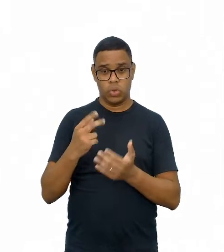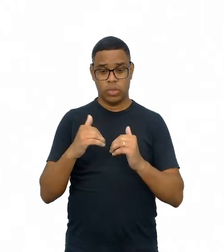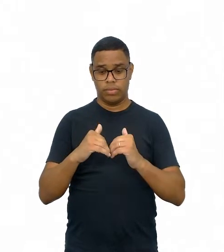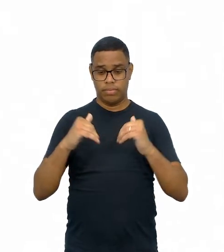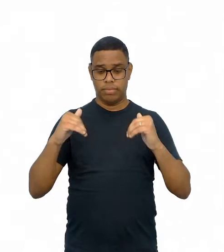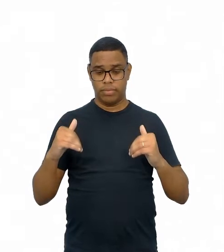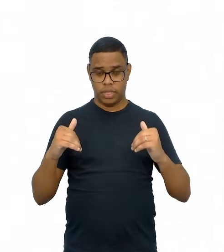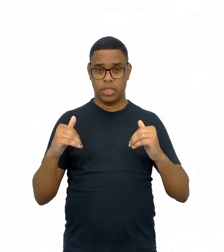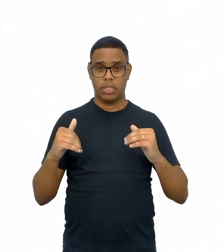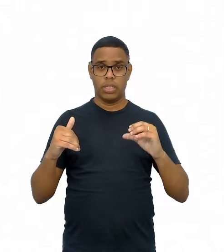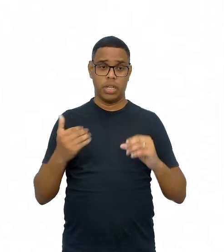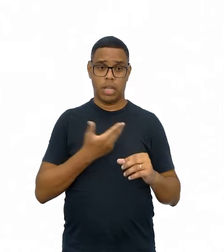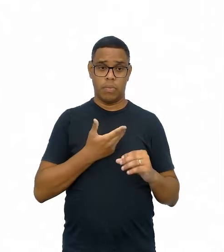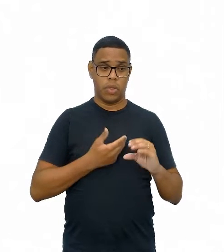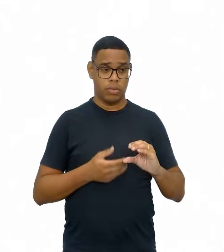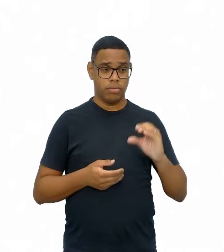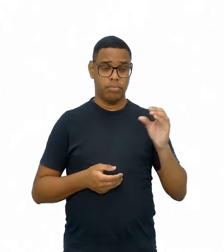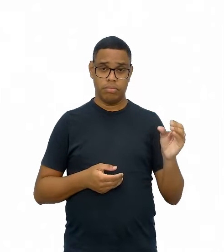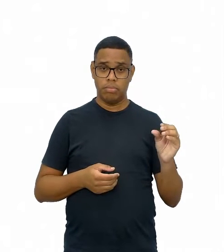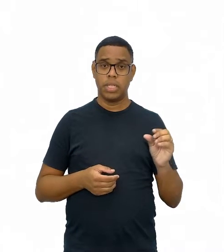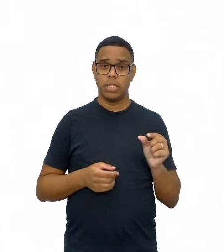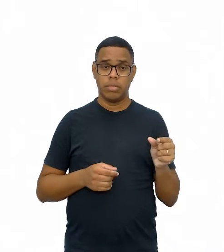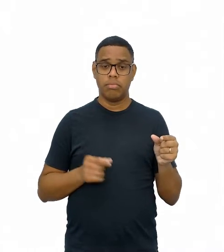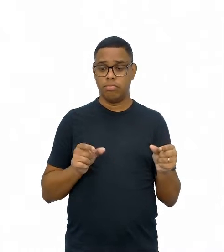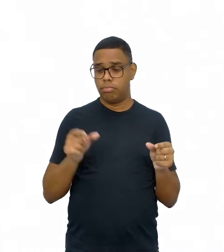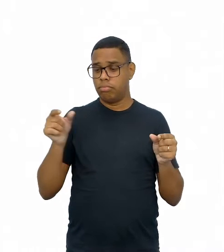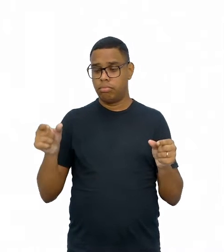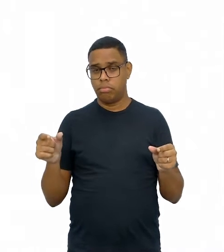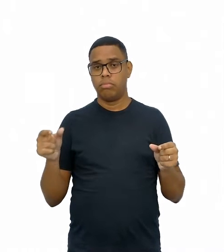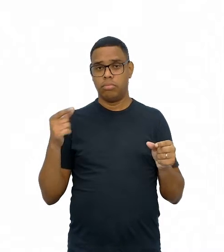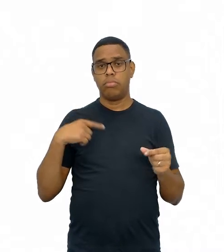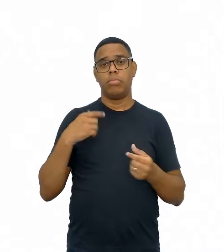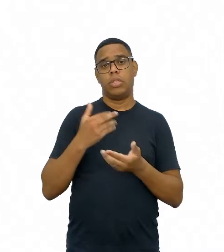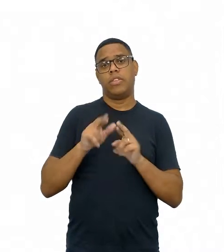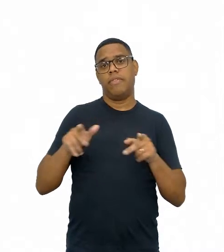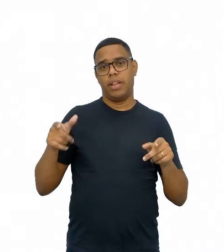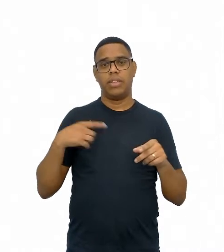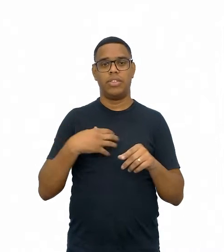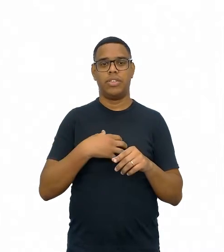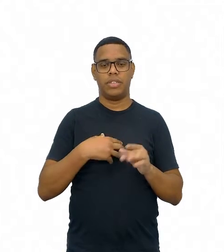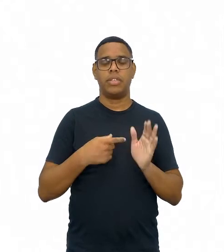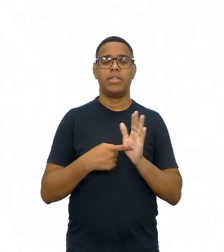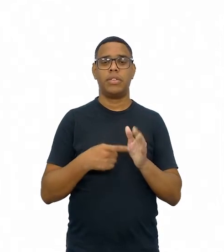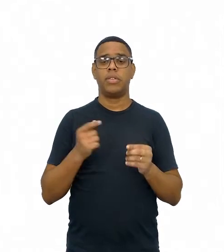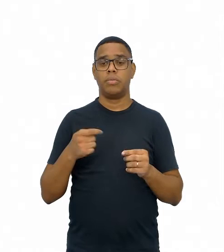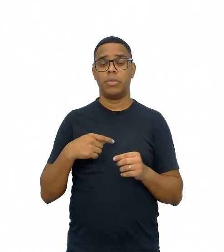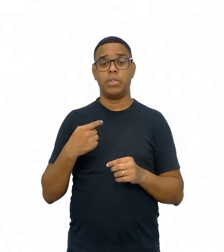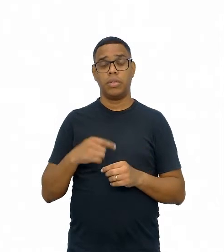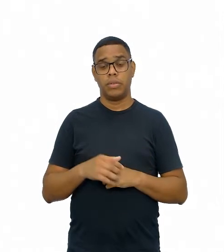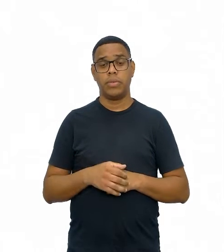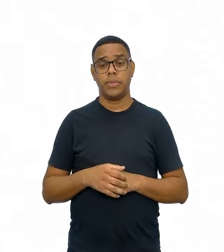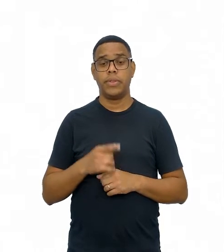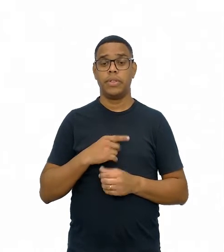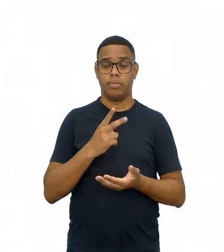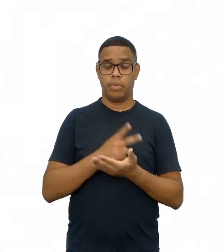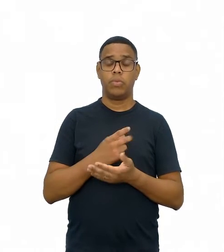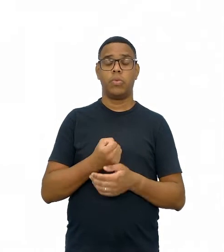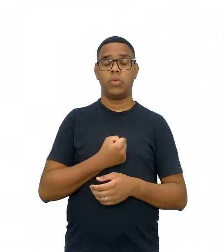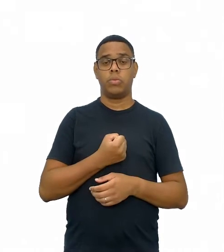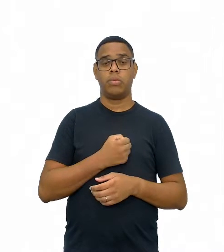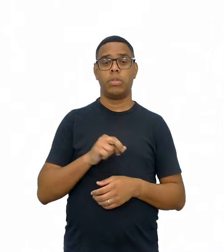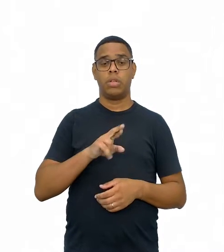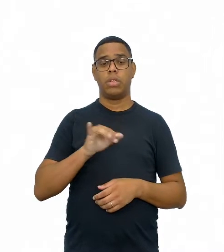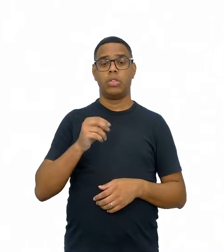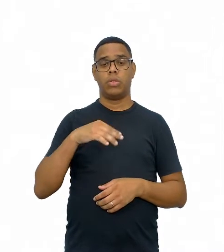uma parte foi dada a um amigo, eu posso representar isso de mais de uma forma. Então, significa que que o mesmo número